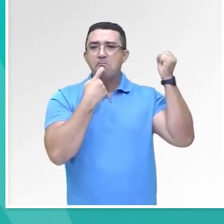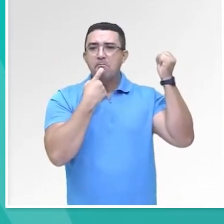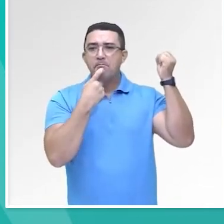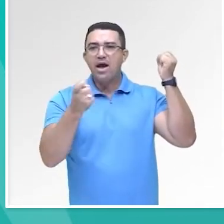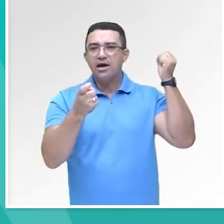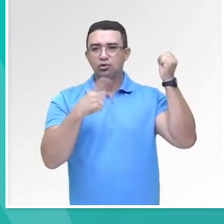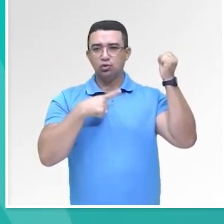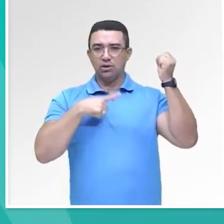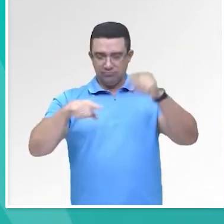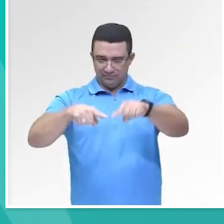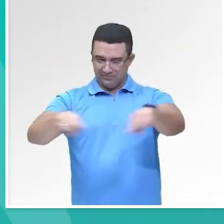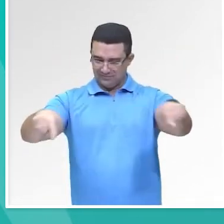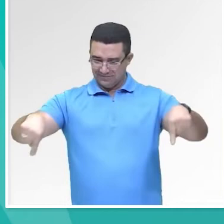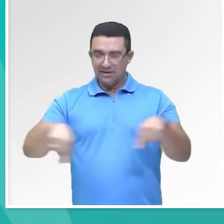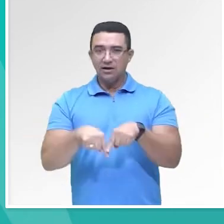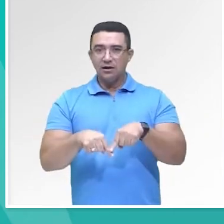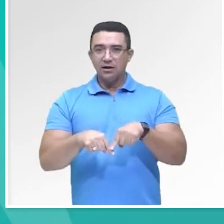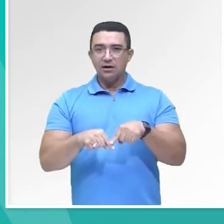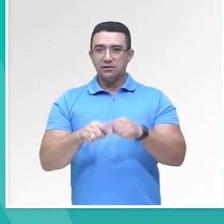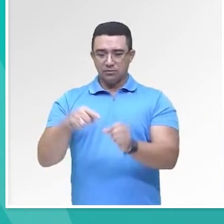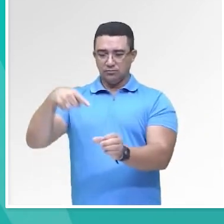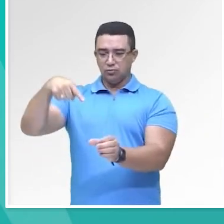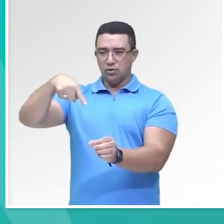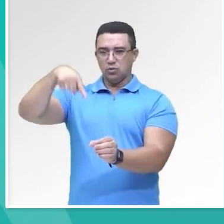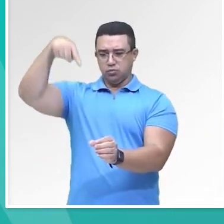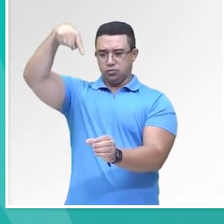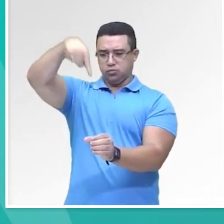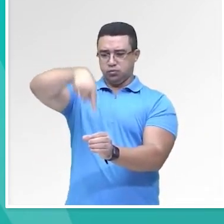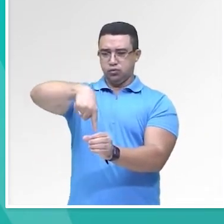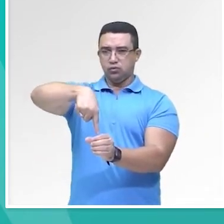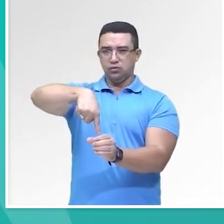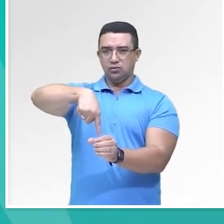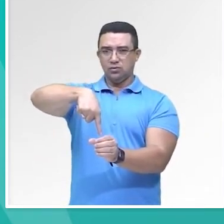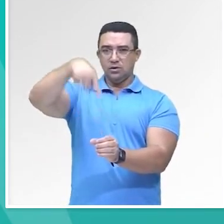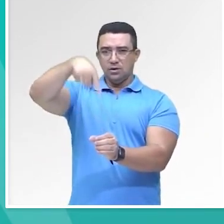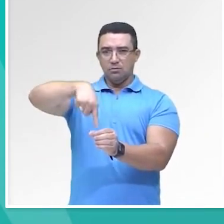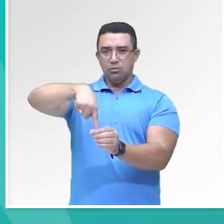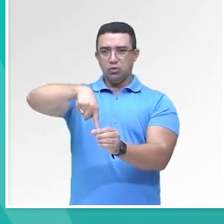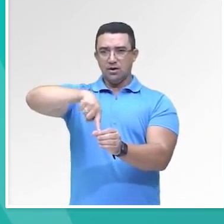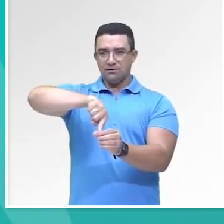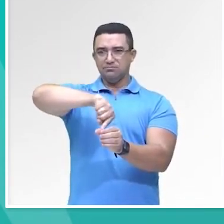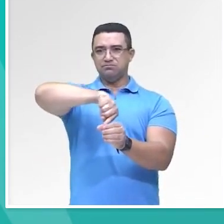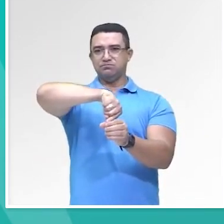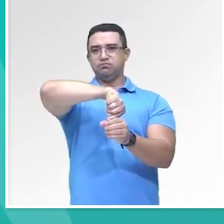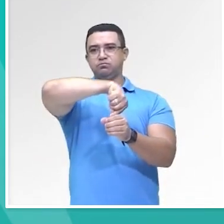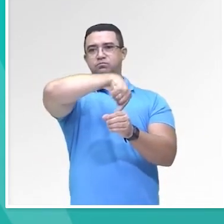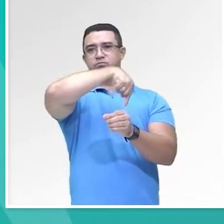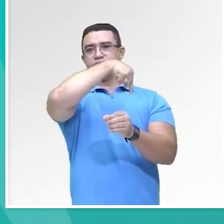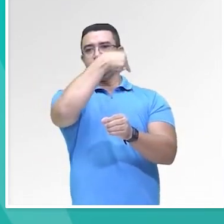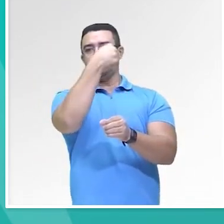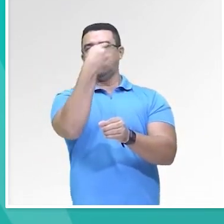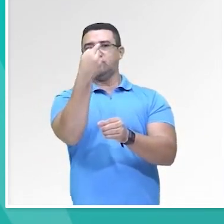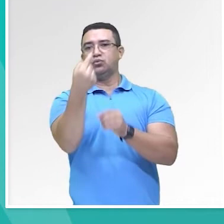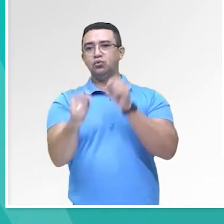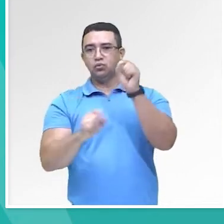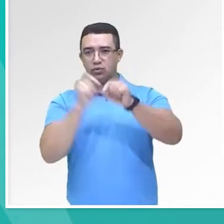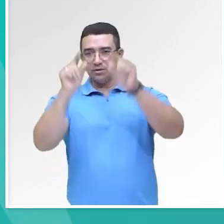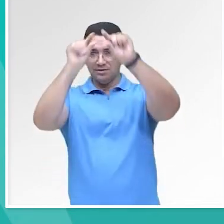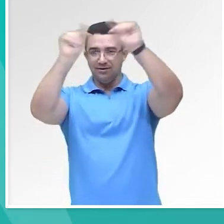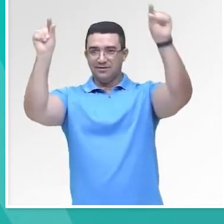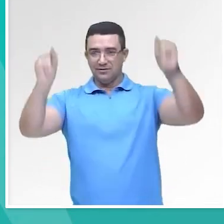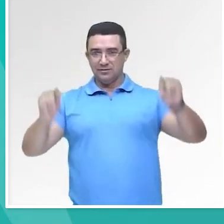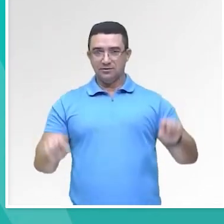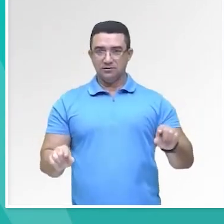vai fincar a vara e ele vai se impulsionar para ultrapassar novamente o sarrafo.